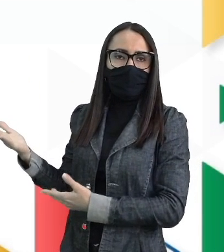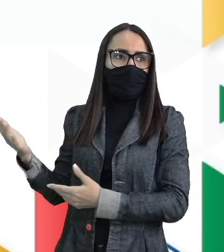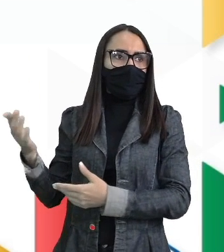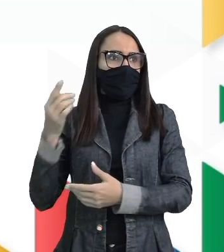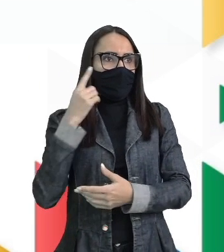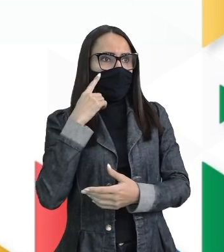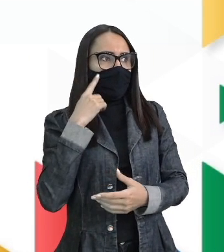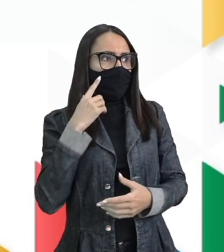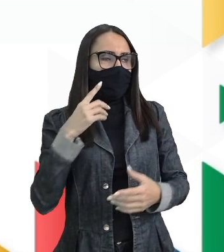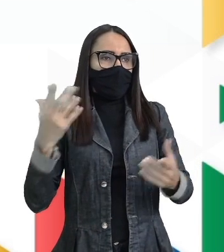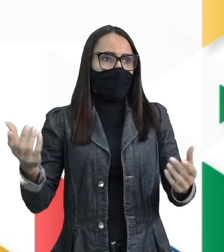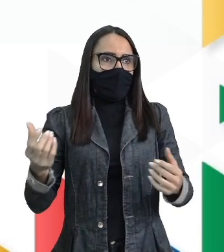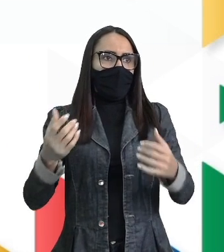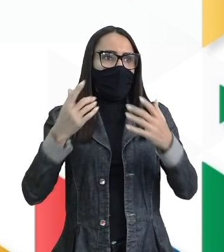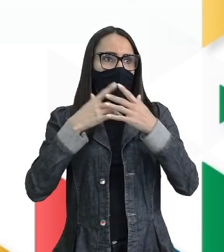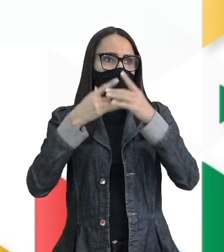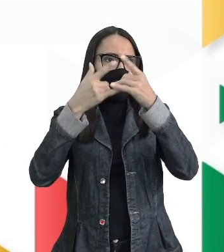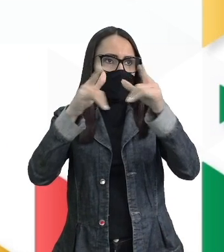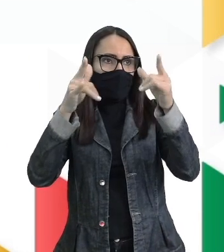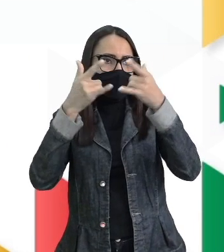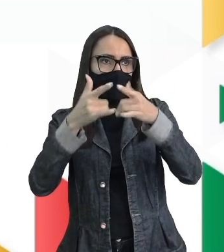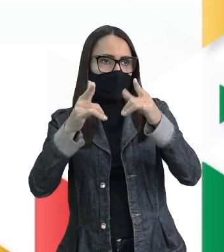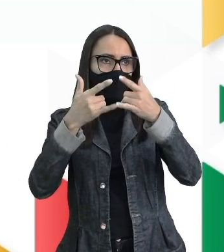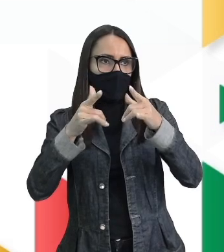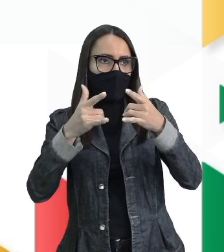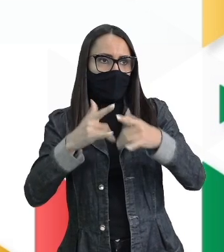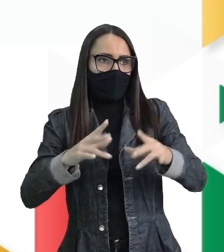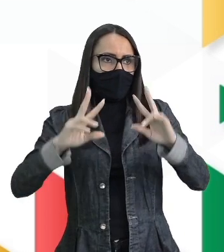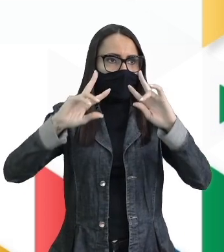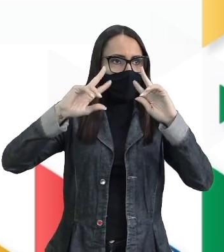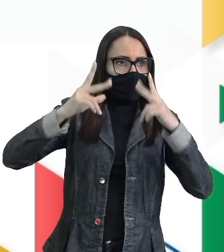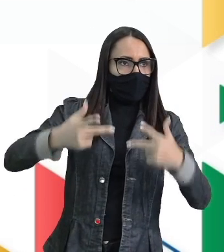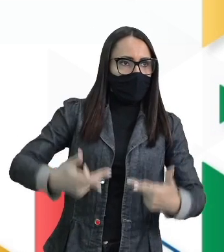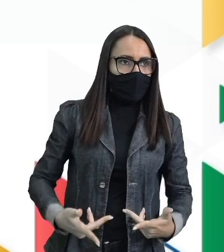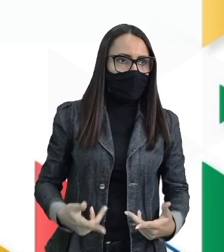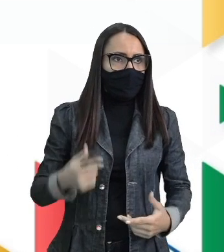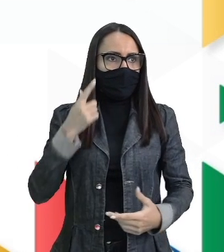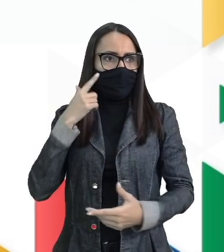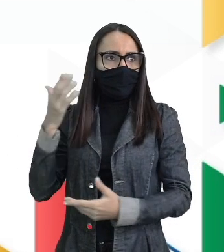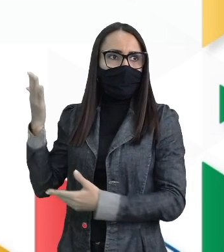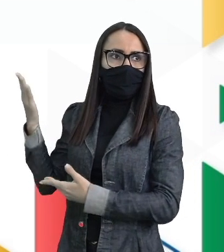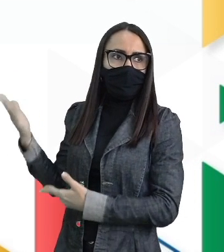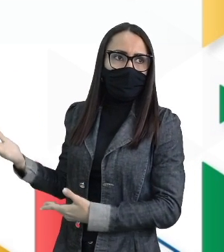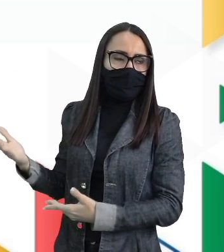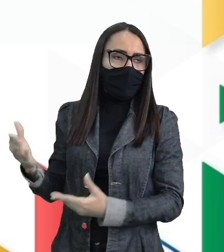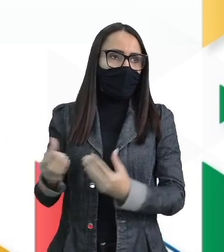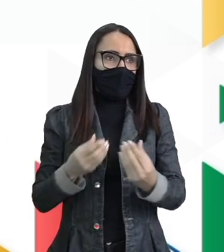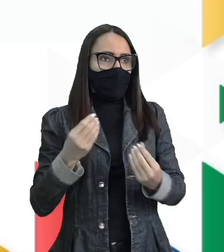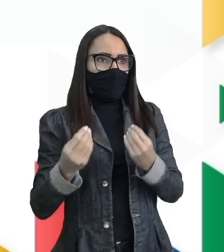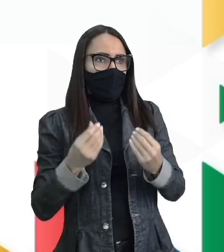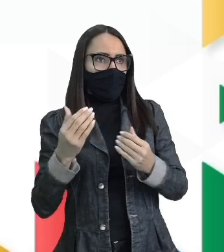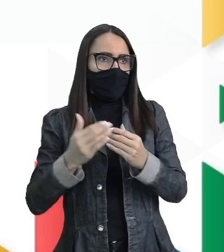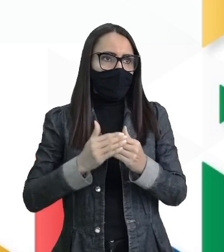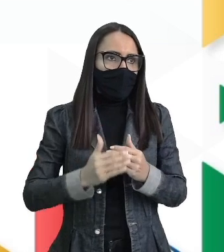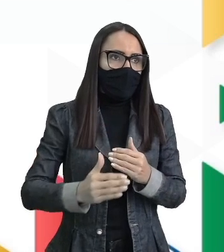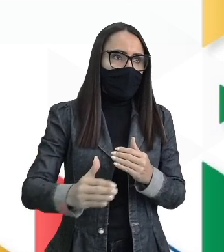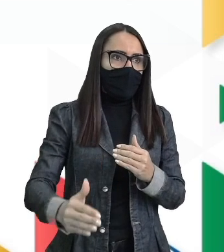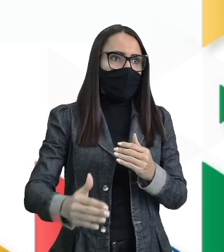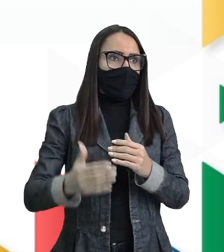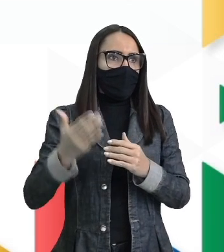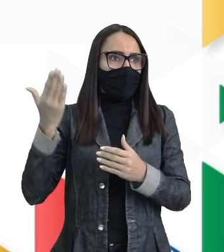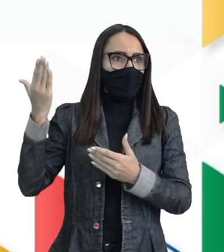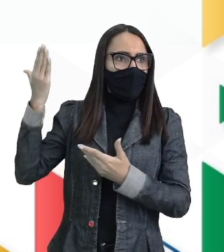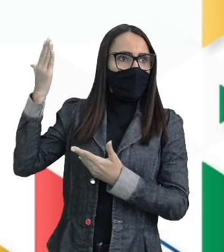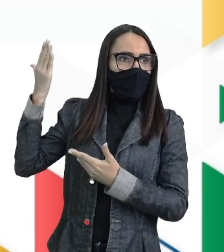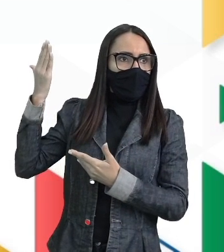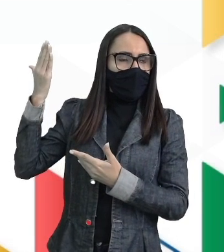do esqueleto humano. Olha só que legal. Onde é que começa ali o esqueleto humano, galerinha? Qual